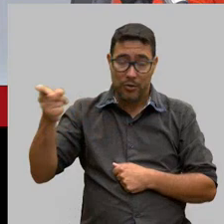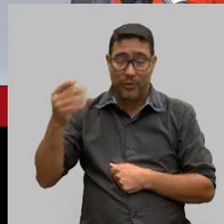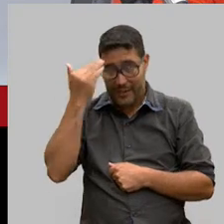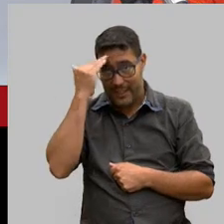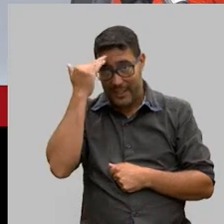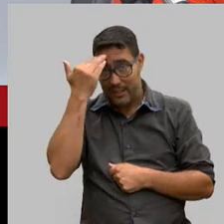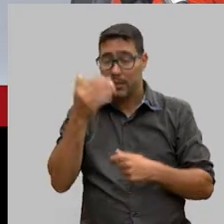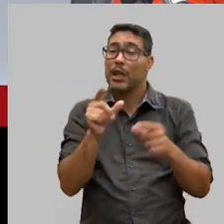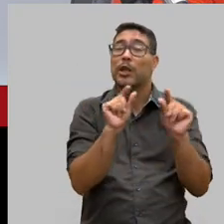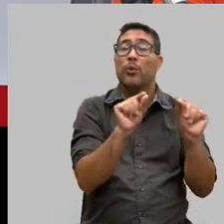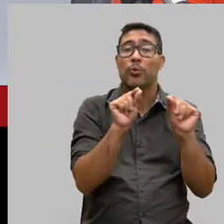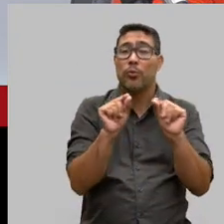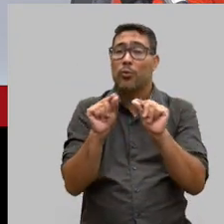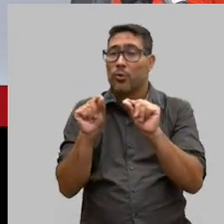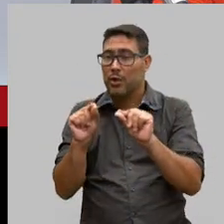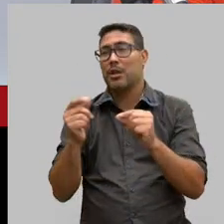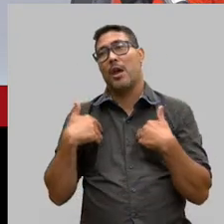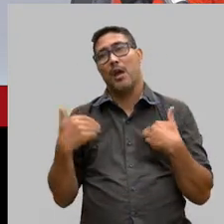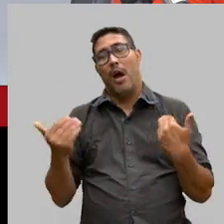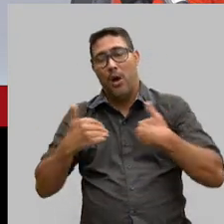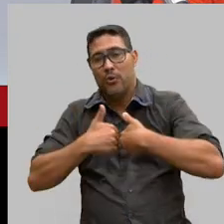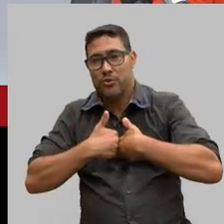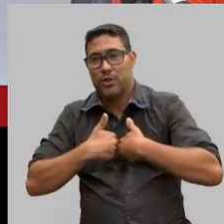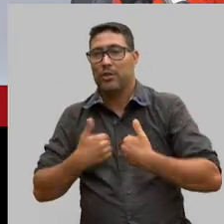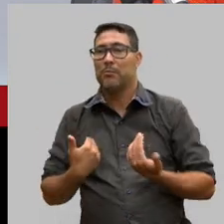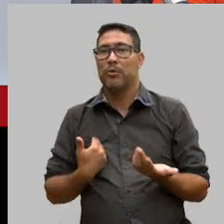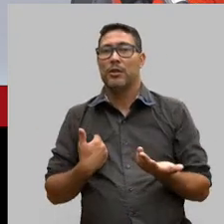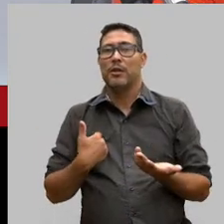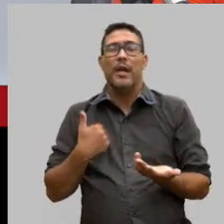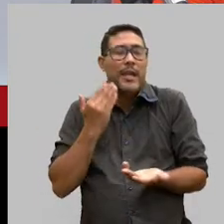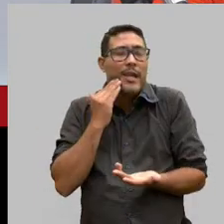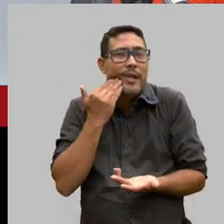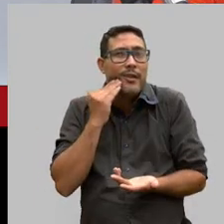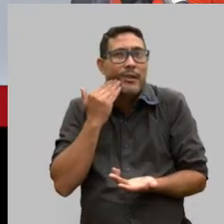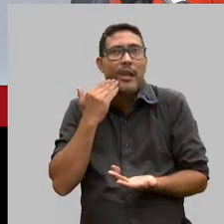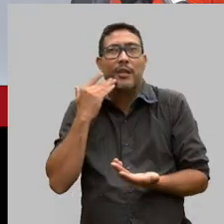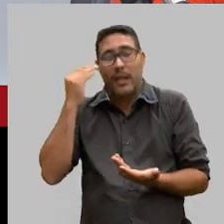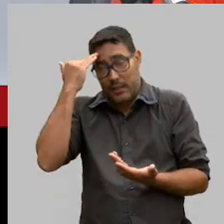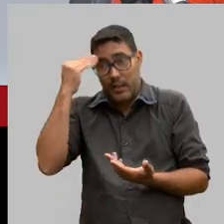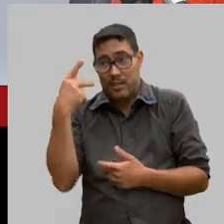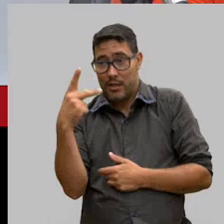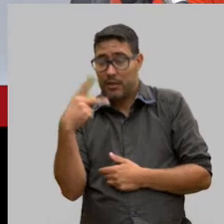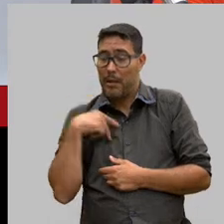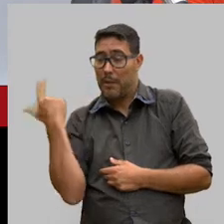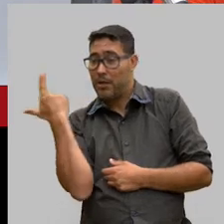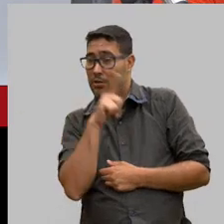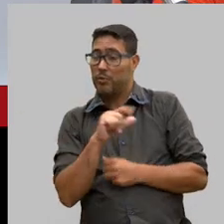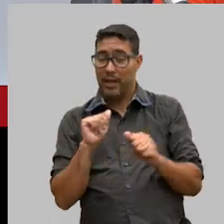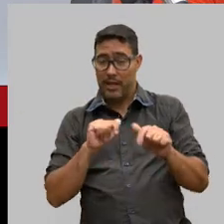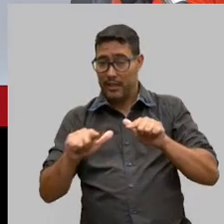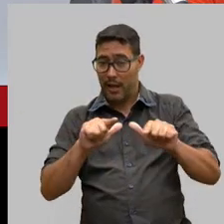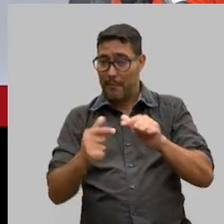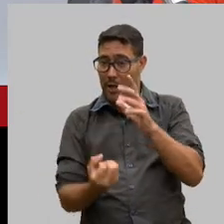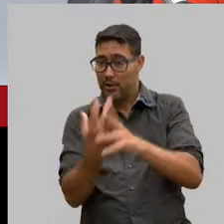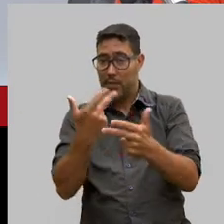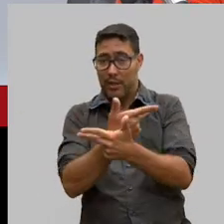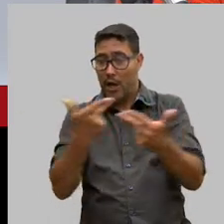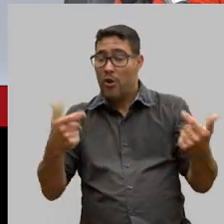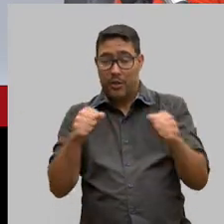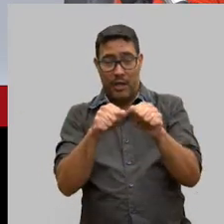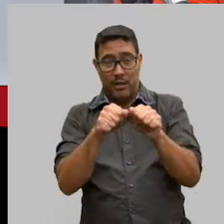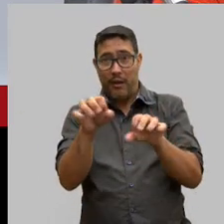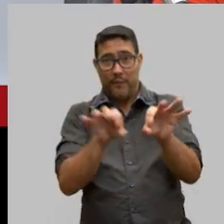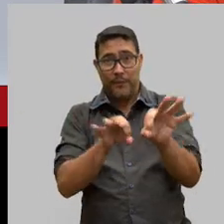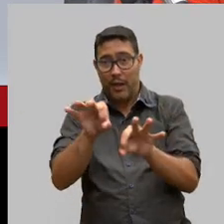entendam essas inteligências para que elas sejam transformadas em mercado de trabalho o que ele tá fazendo é tecnologia é